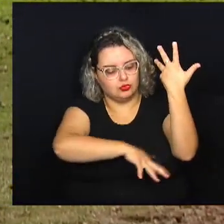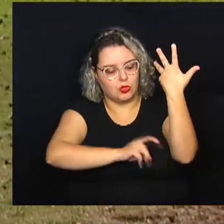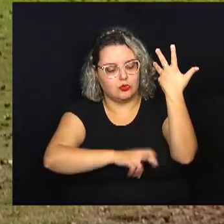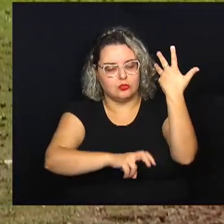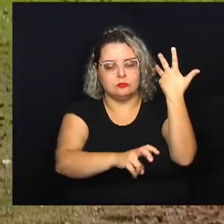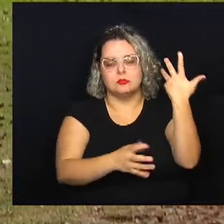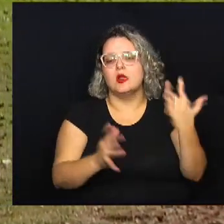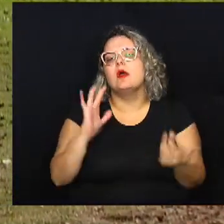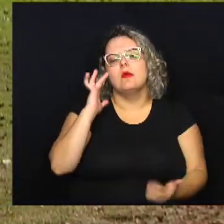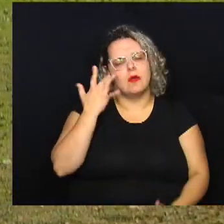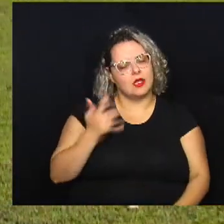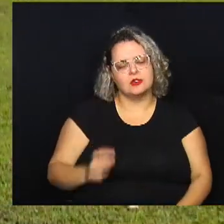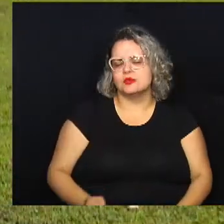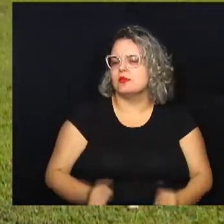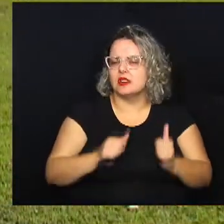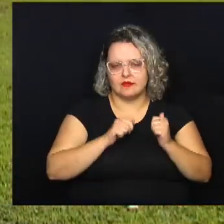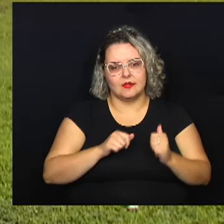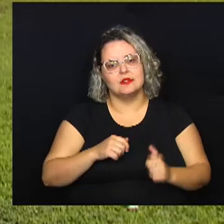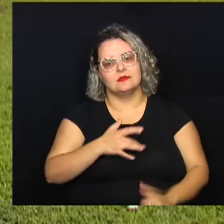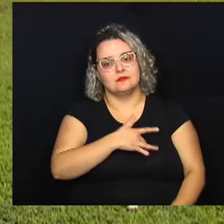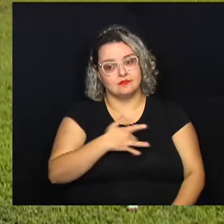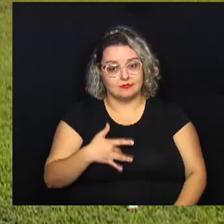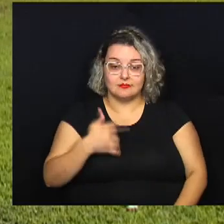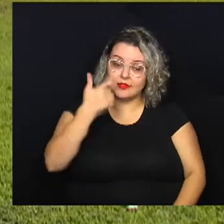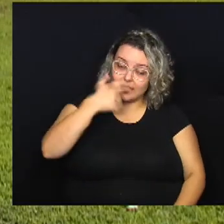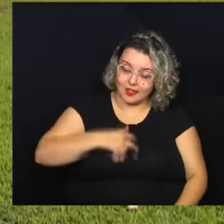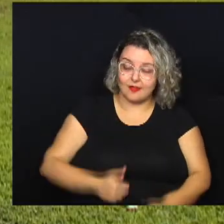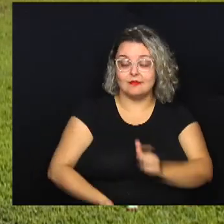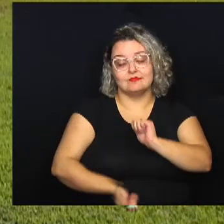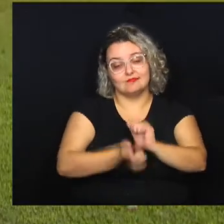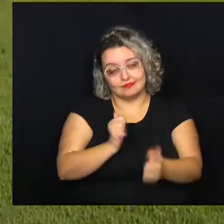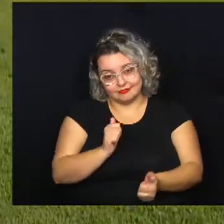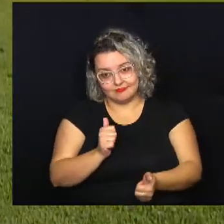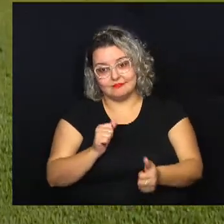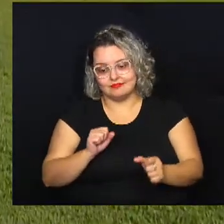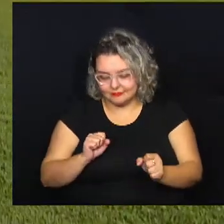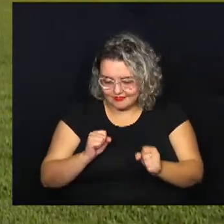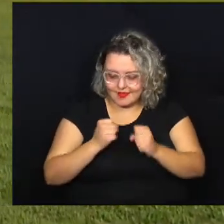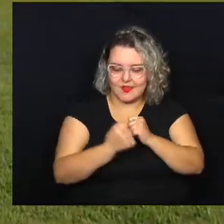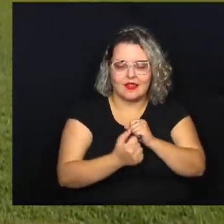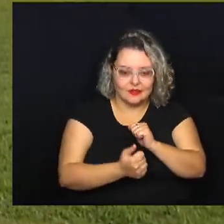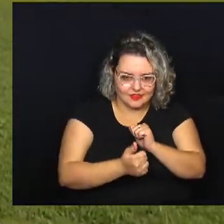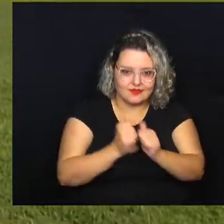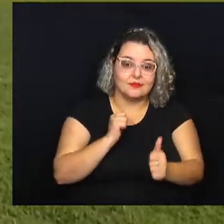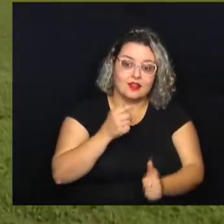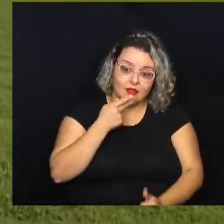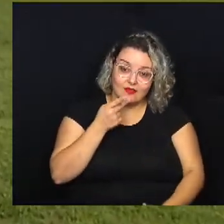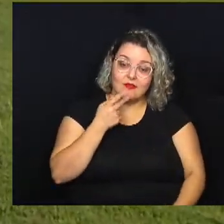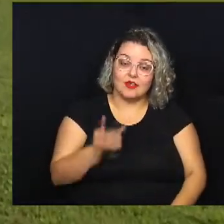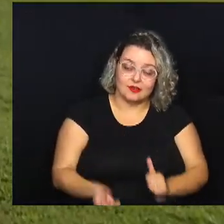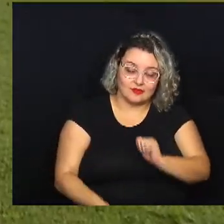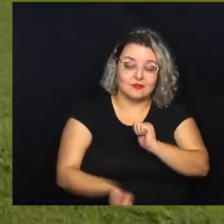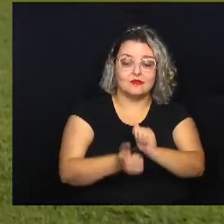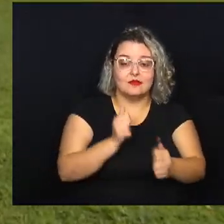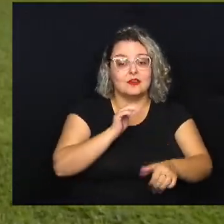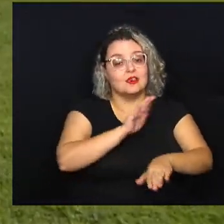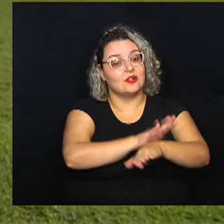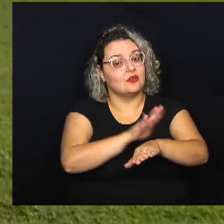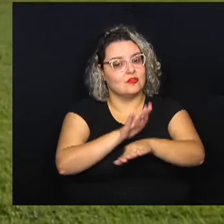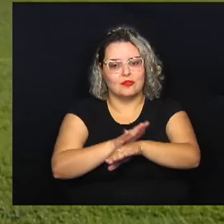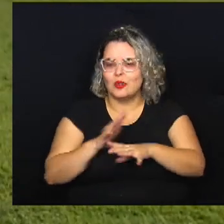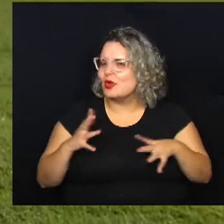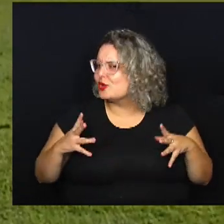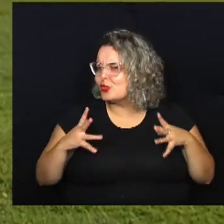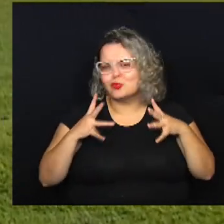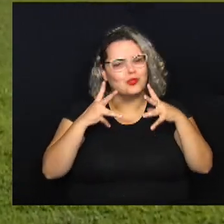acho que só traz benefícios para a saúde. Eu que sou um esportista, defensor do esporte, falo que o esporte ajuda em